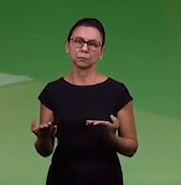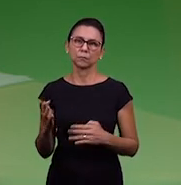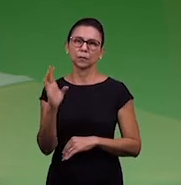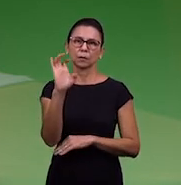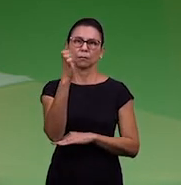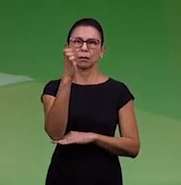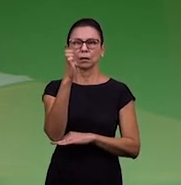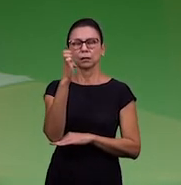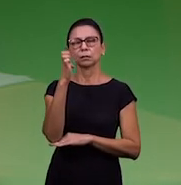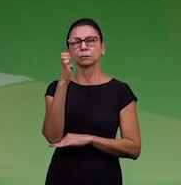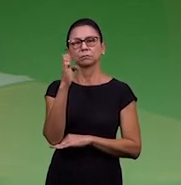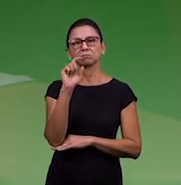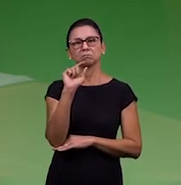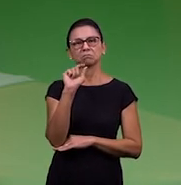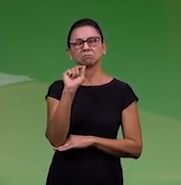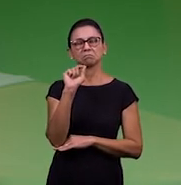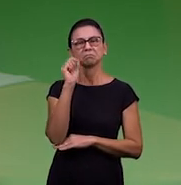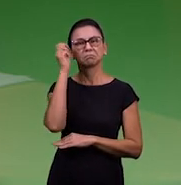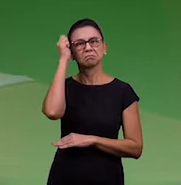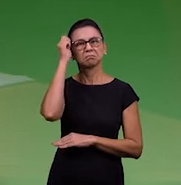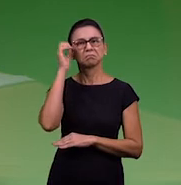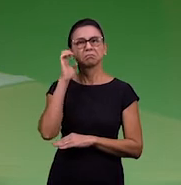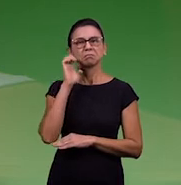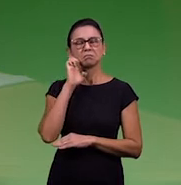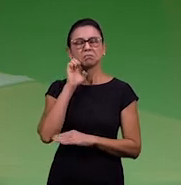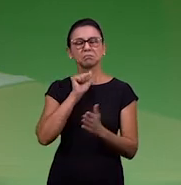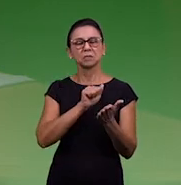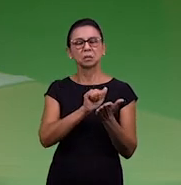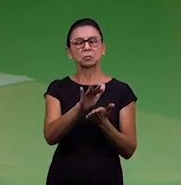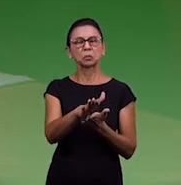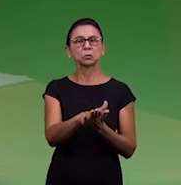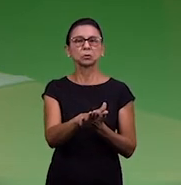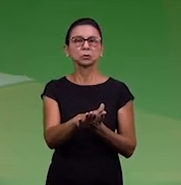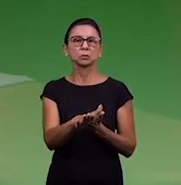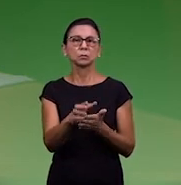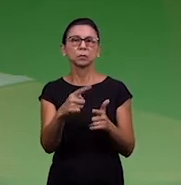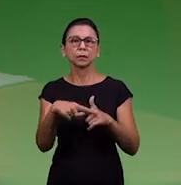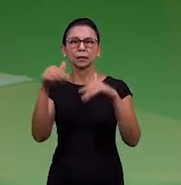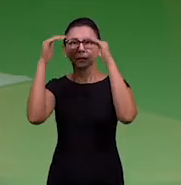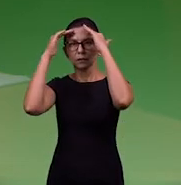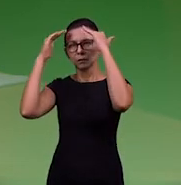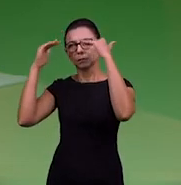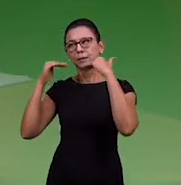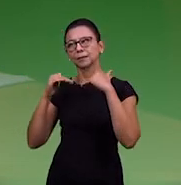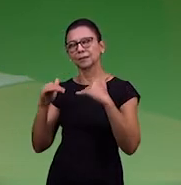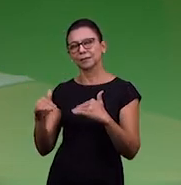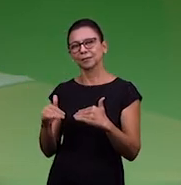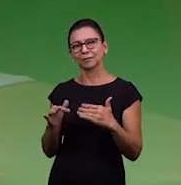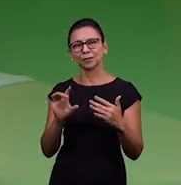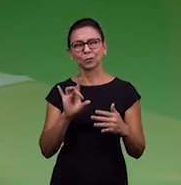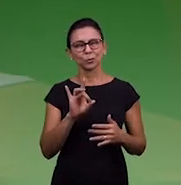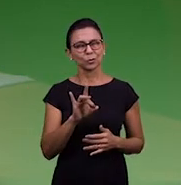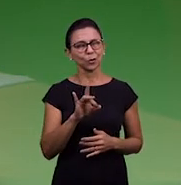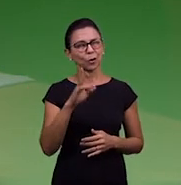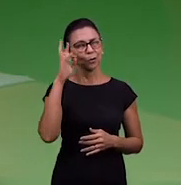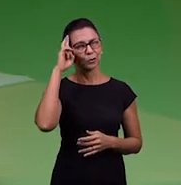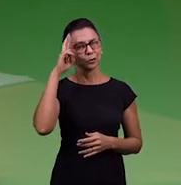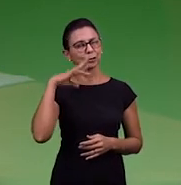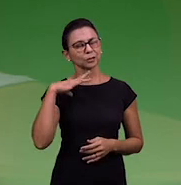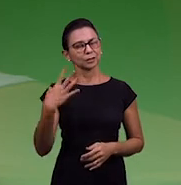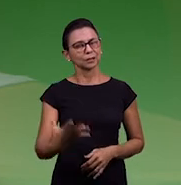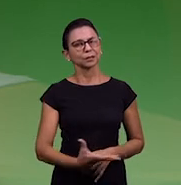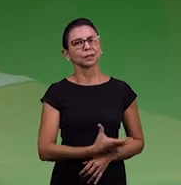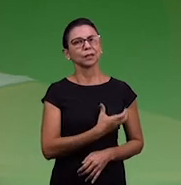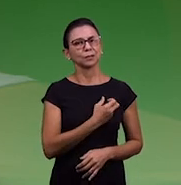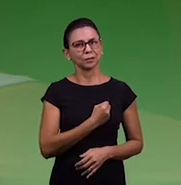Éden. A obediência, a voz do Espírito Santo, a voz do Senhor, é aquilo que vai trazê-lo de volta ao Éden.